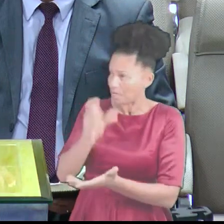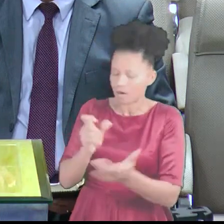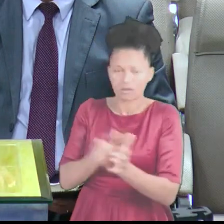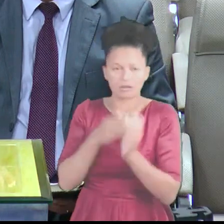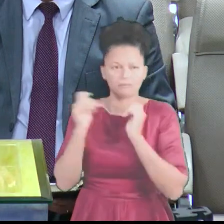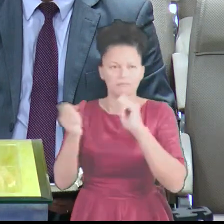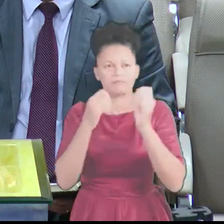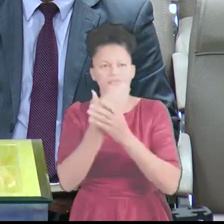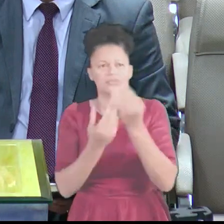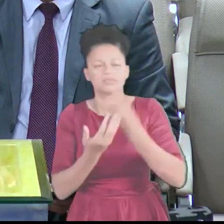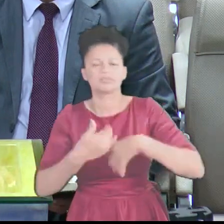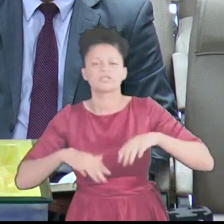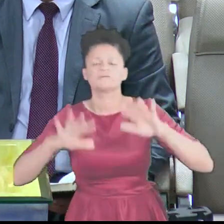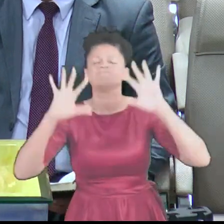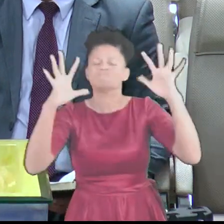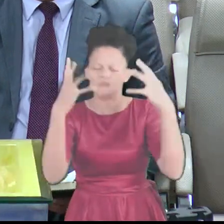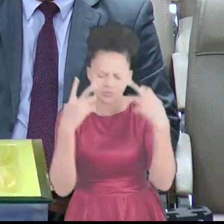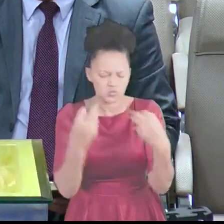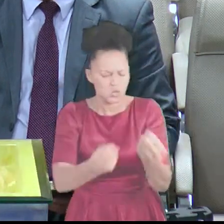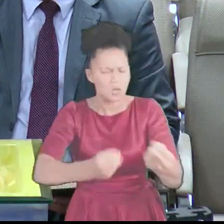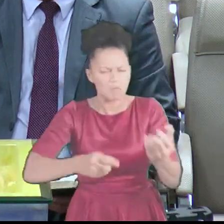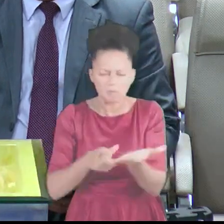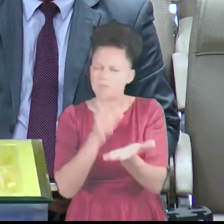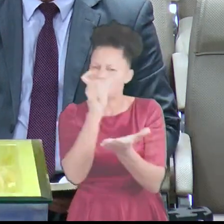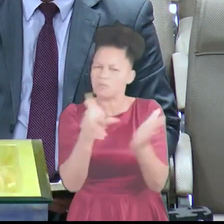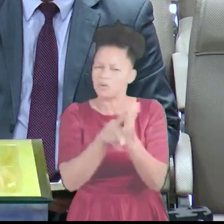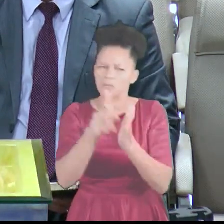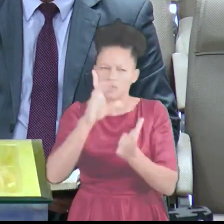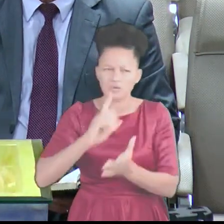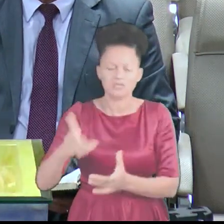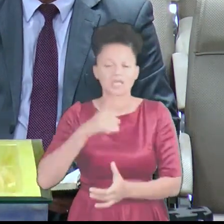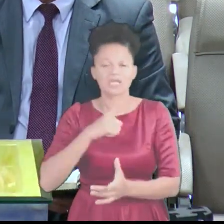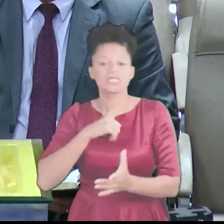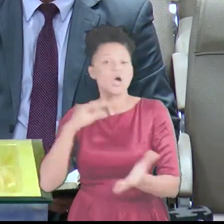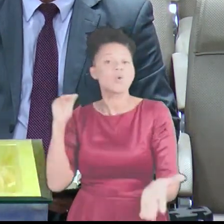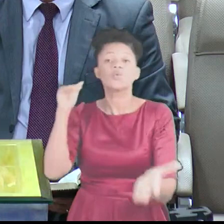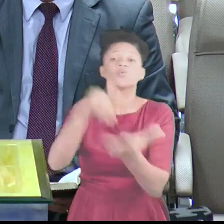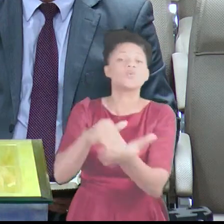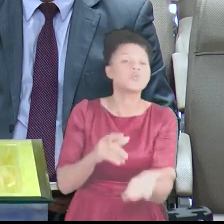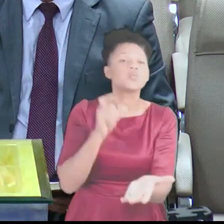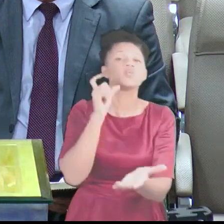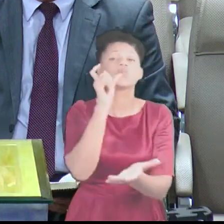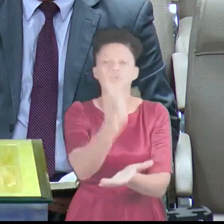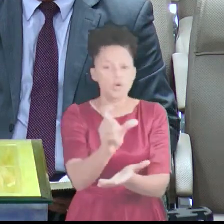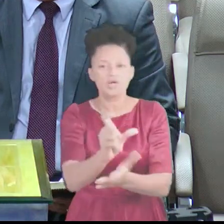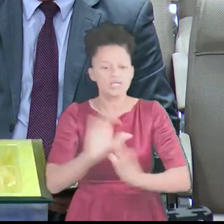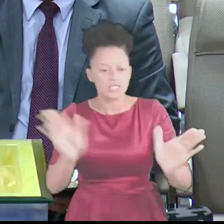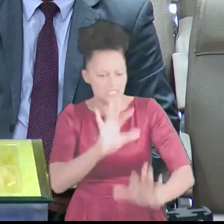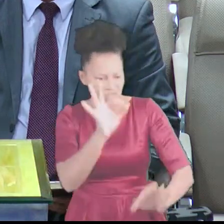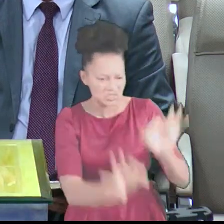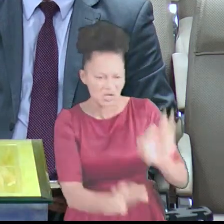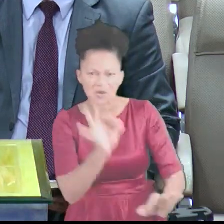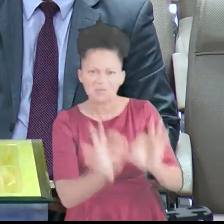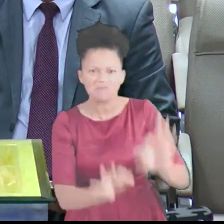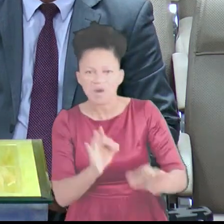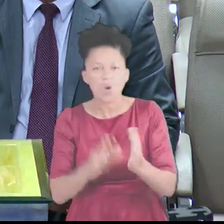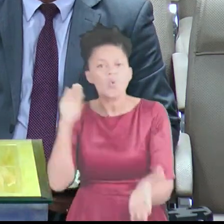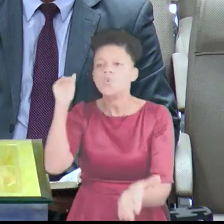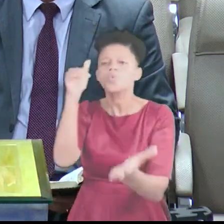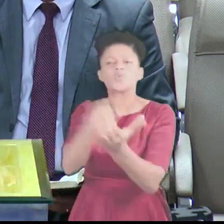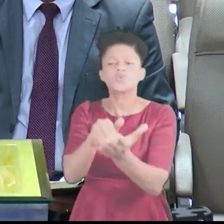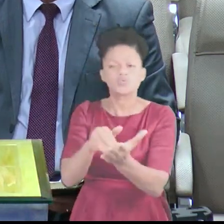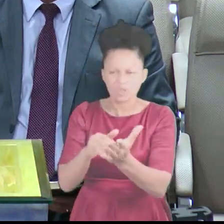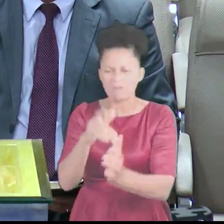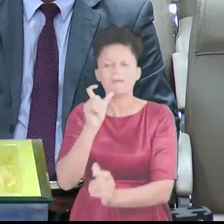aleluia. Levanta a mão para receber esta palavra de Deus para você. Quem tem a última palavra não é juiz. Quem tem a